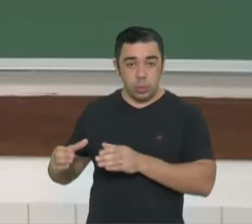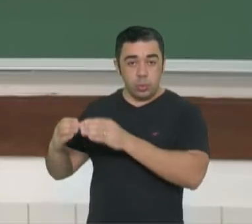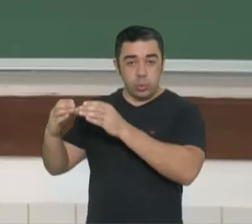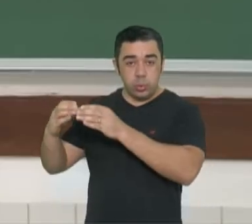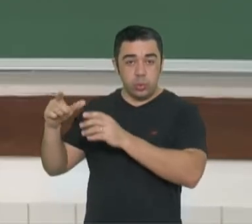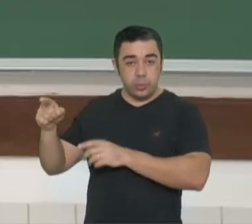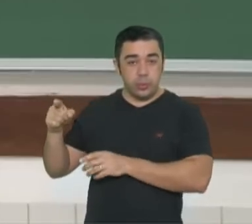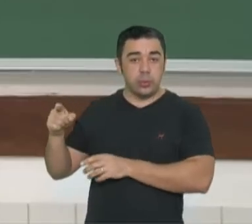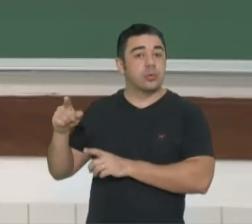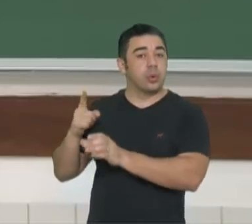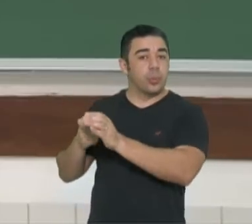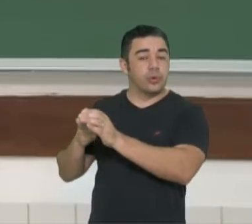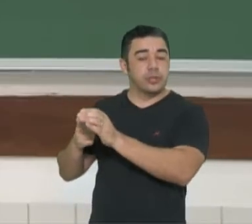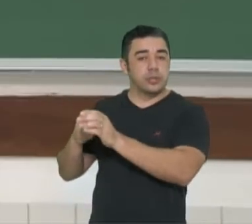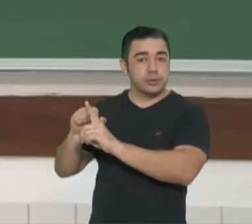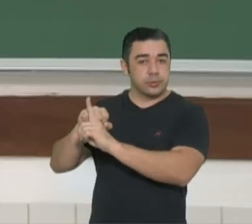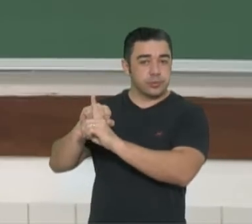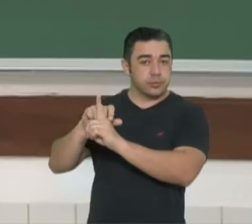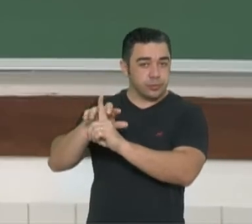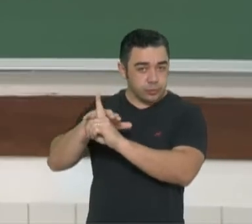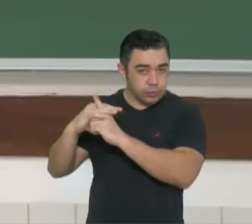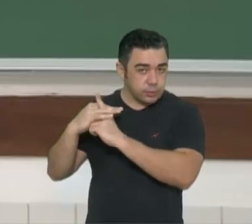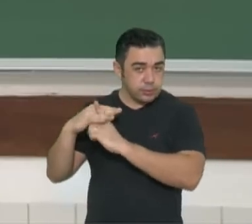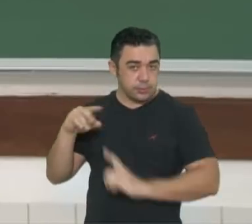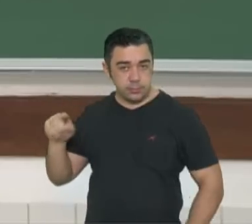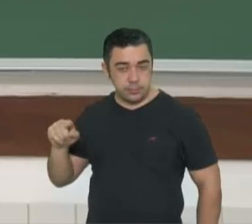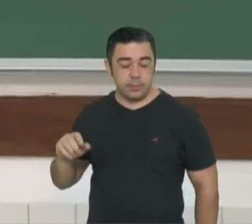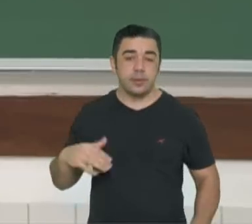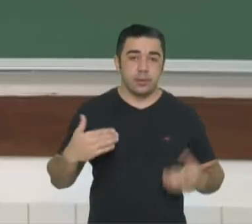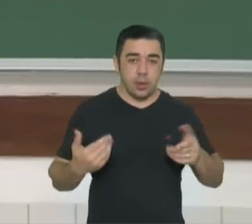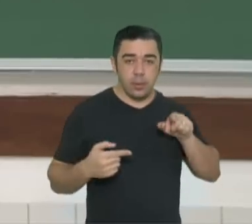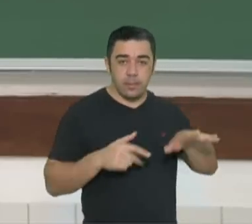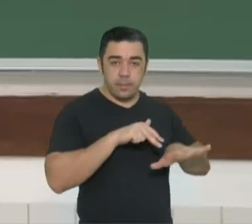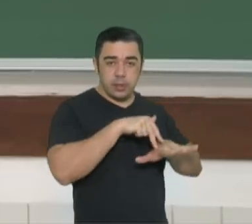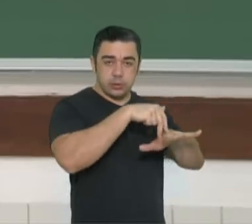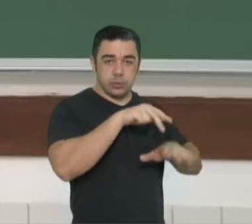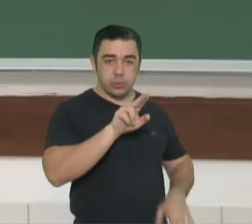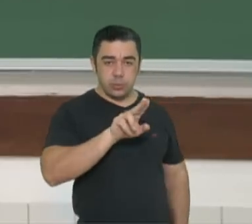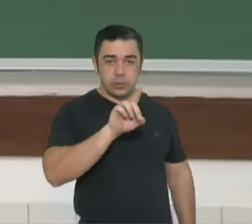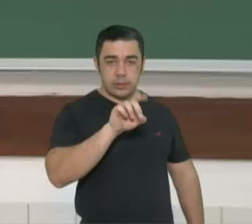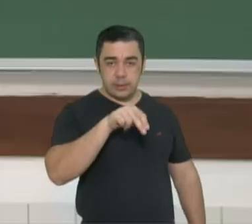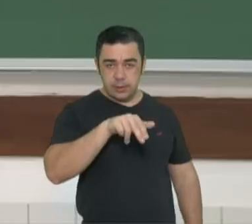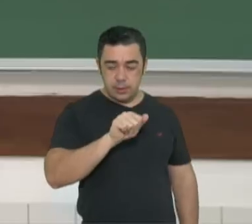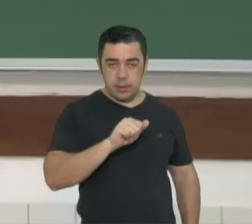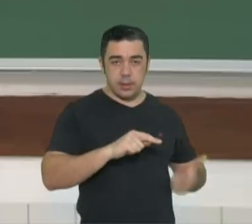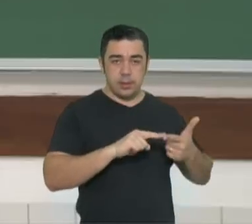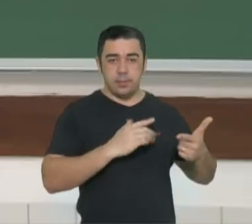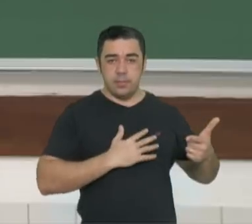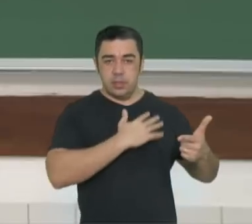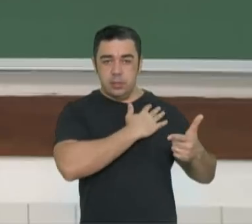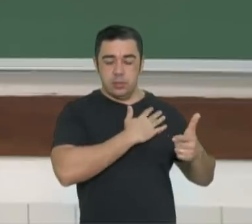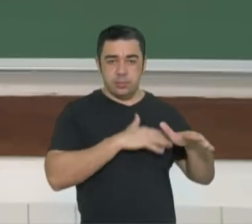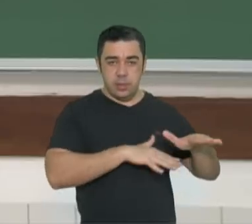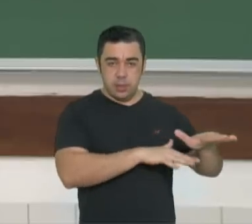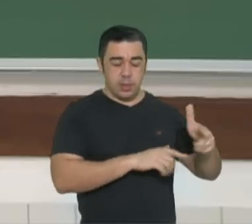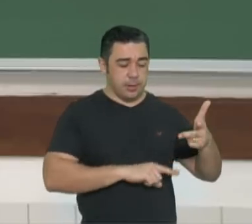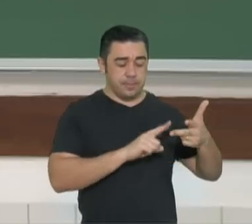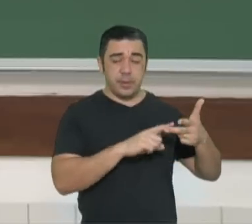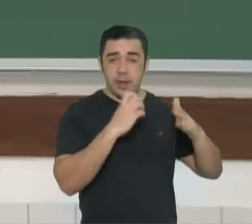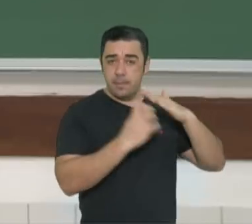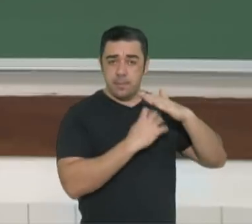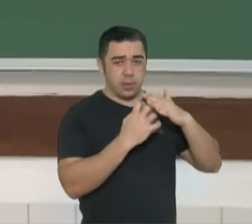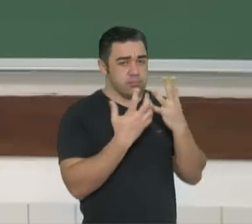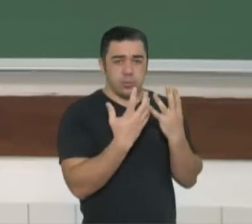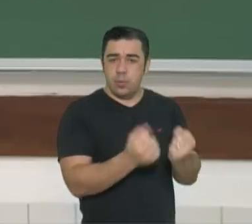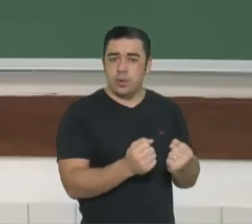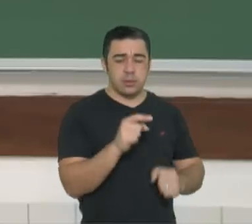dentro da Guerra Fria. Então, a UDN, partido de oposição, ministros militares, grandes empresários, eram contrários à